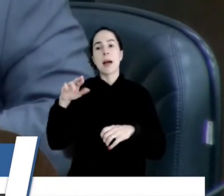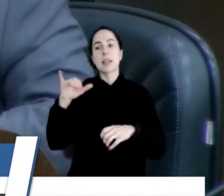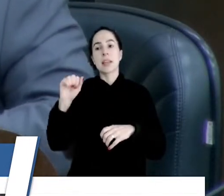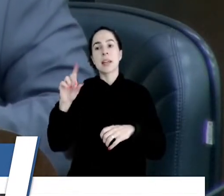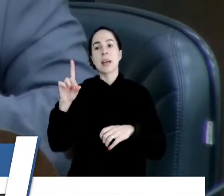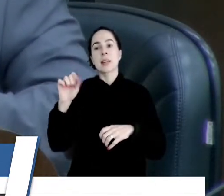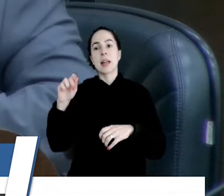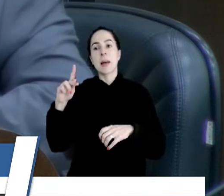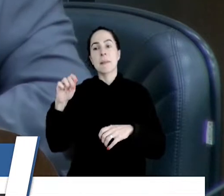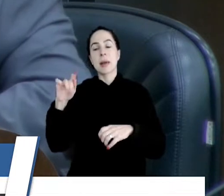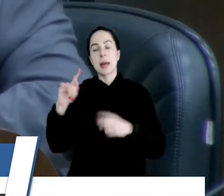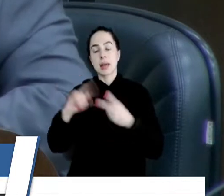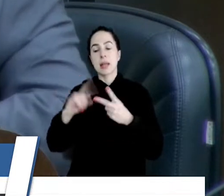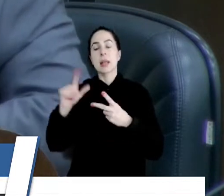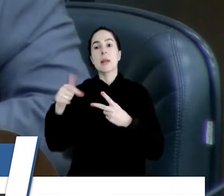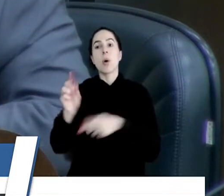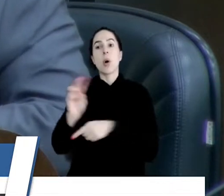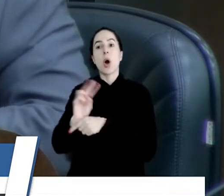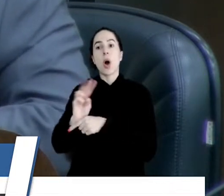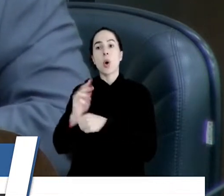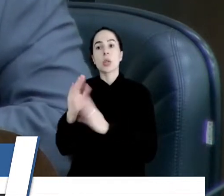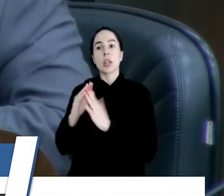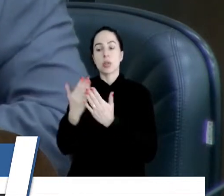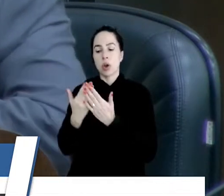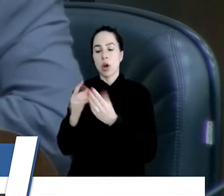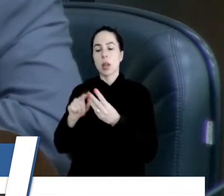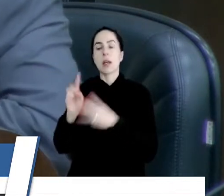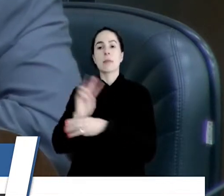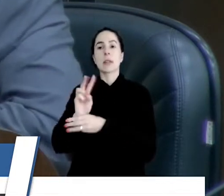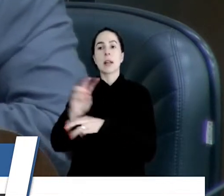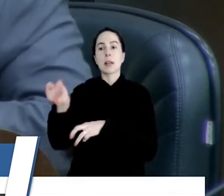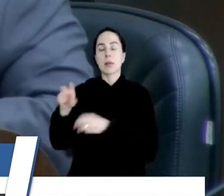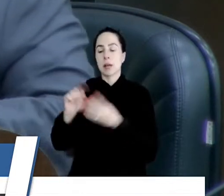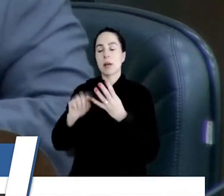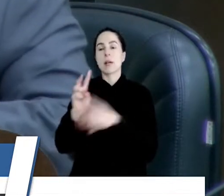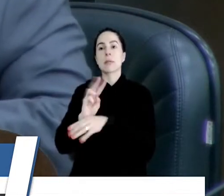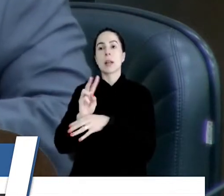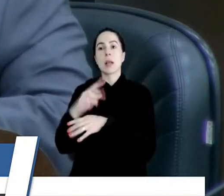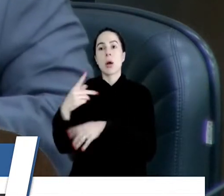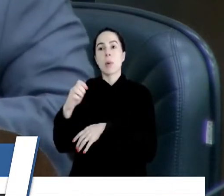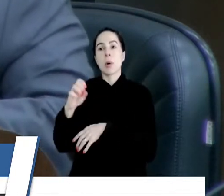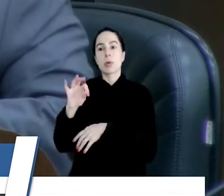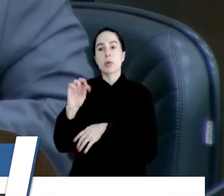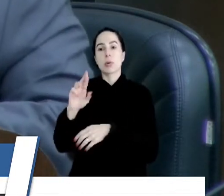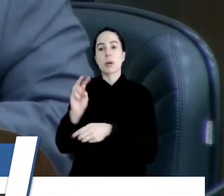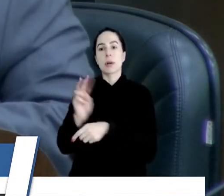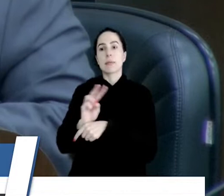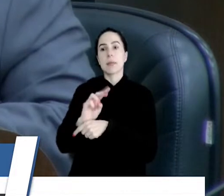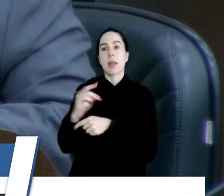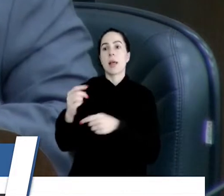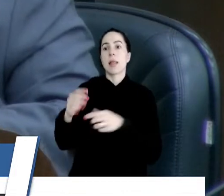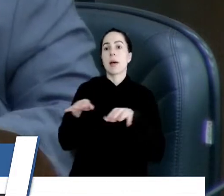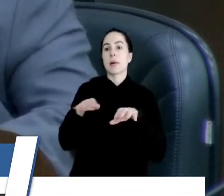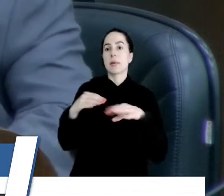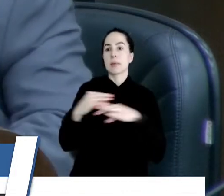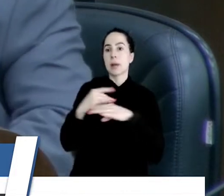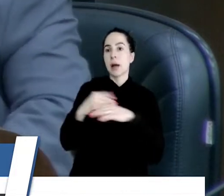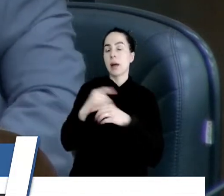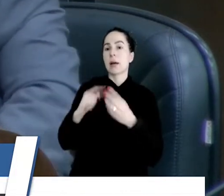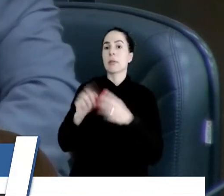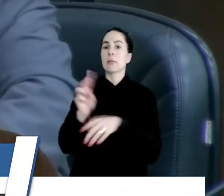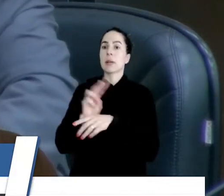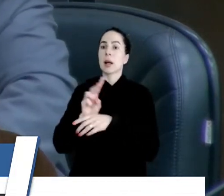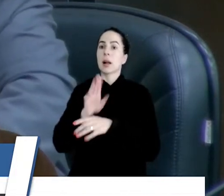ronda rural, depois fiscalização de postura, fiscalização de trânsito, fiscalização, perturbação de sossego, escolta